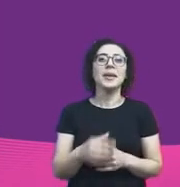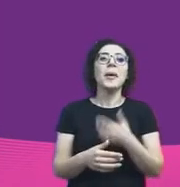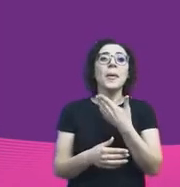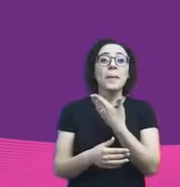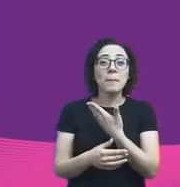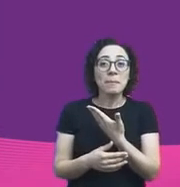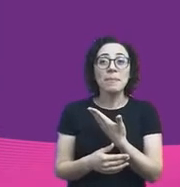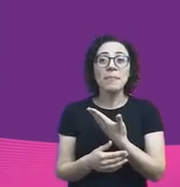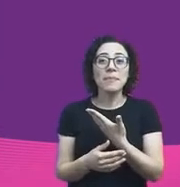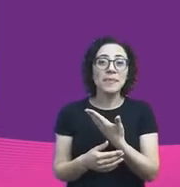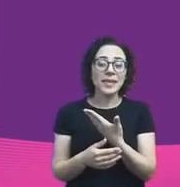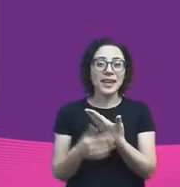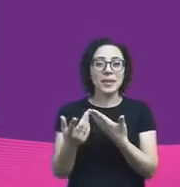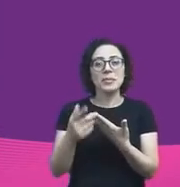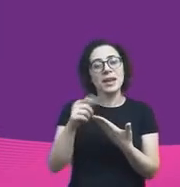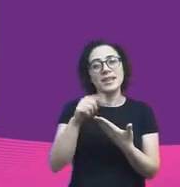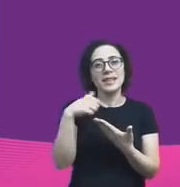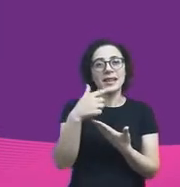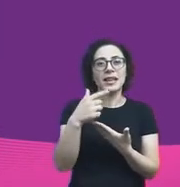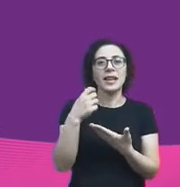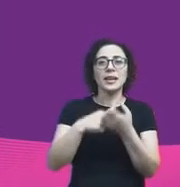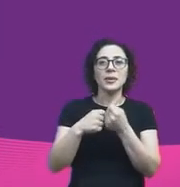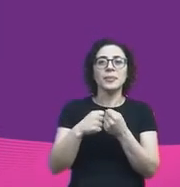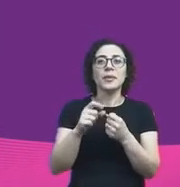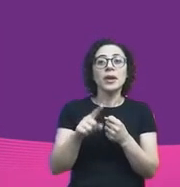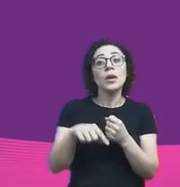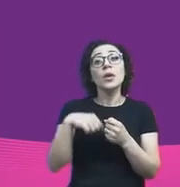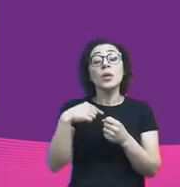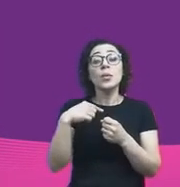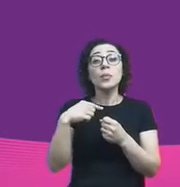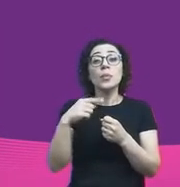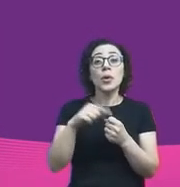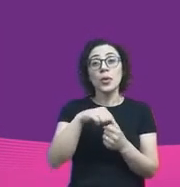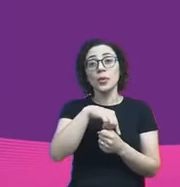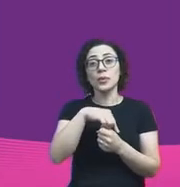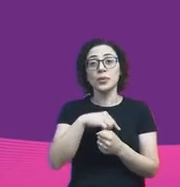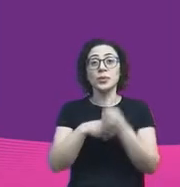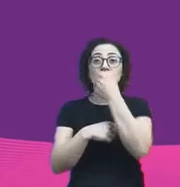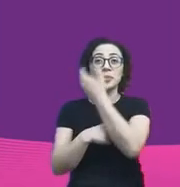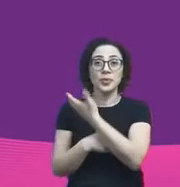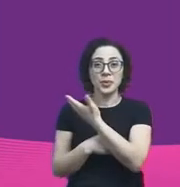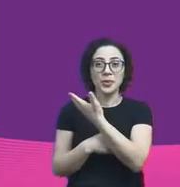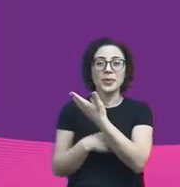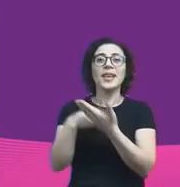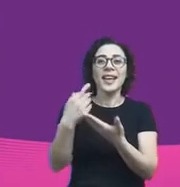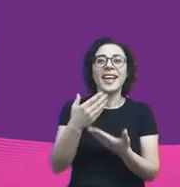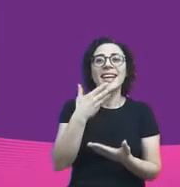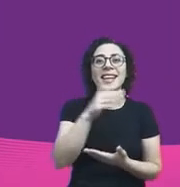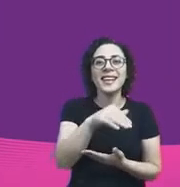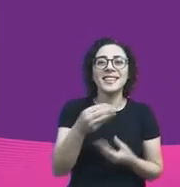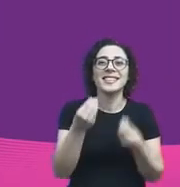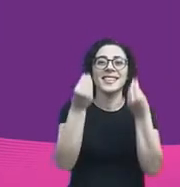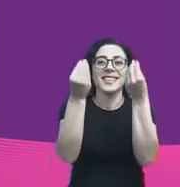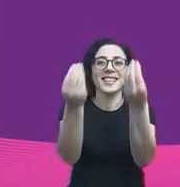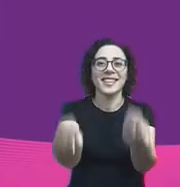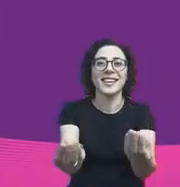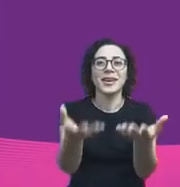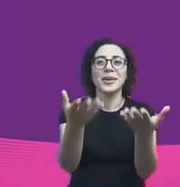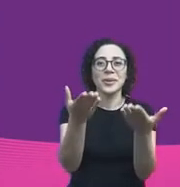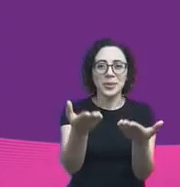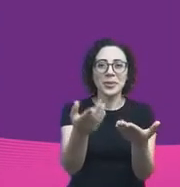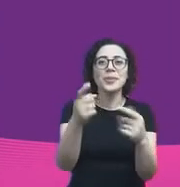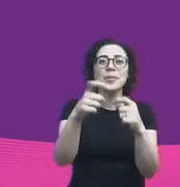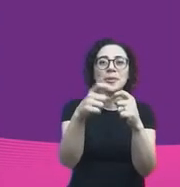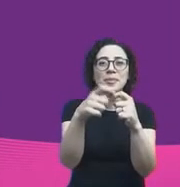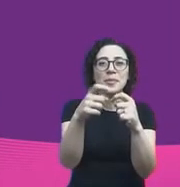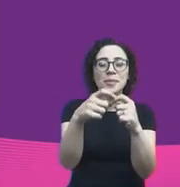essa é publicada no JAMA de 2012, que uma criança entrega para o seu pediatra. Aí você fala, onde está o pediatra aqui? O pediatra é